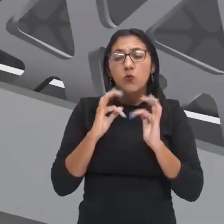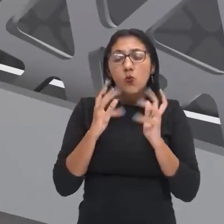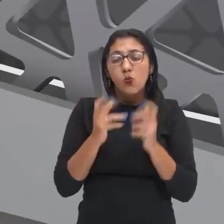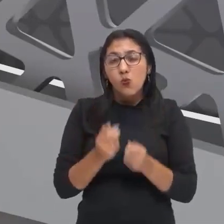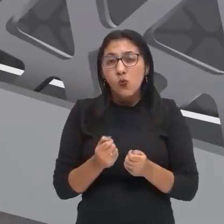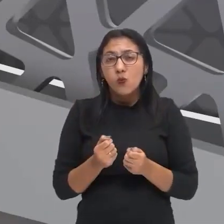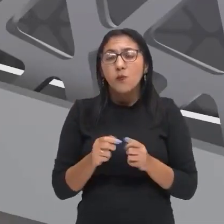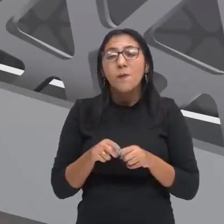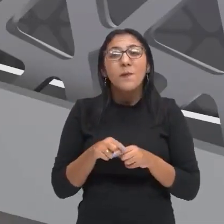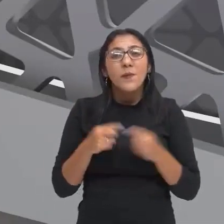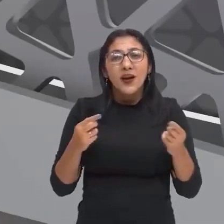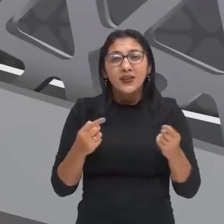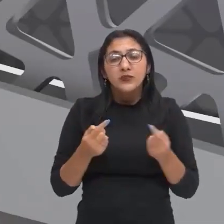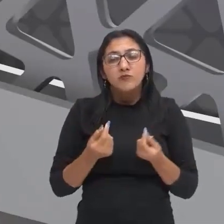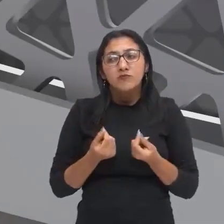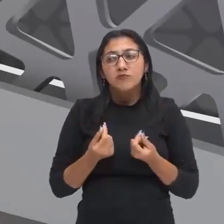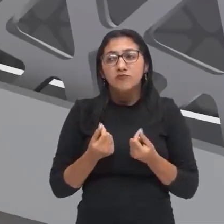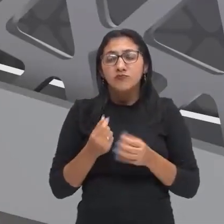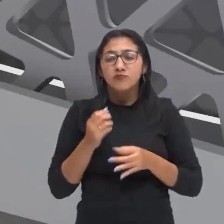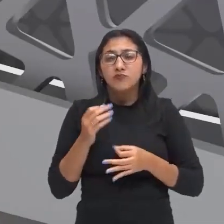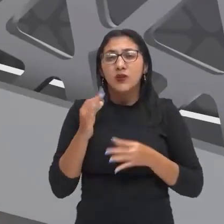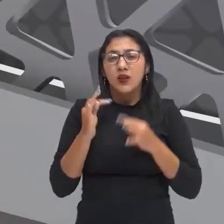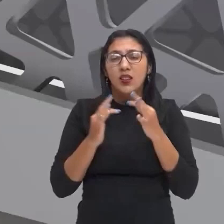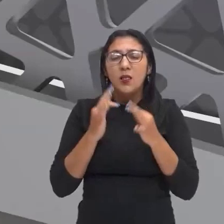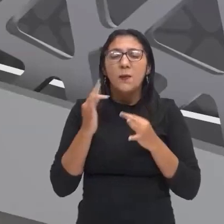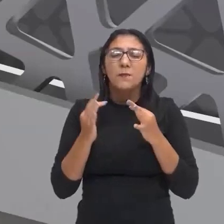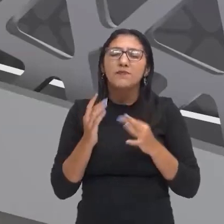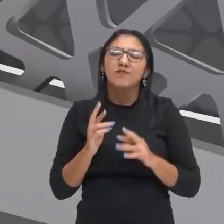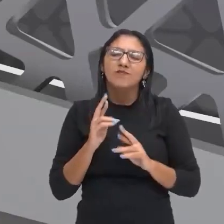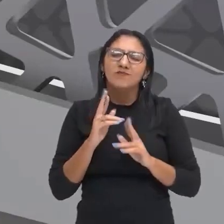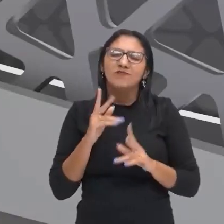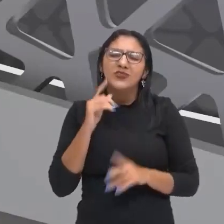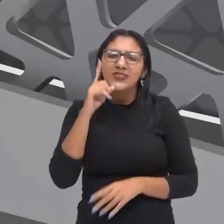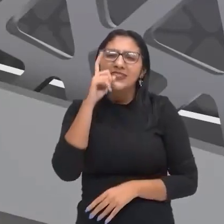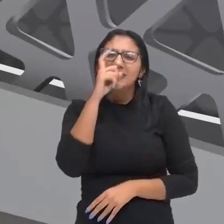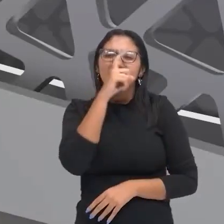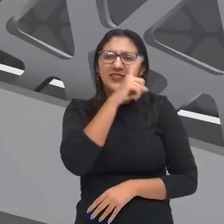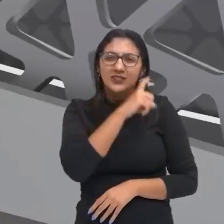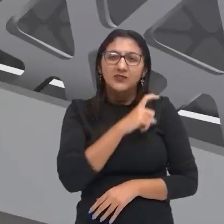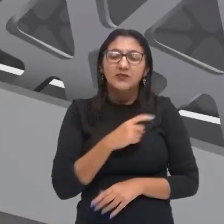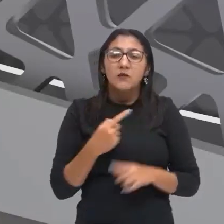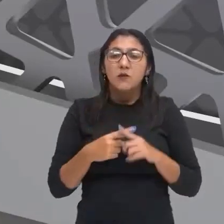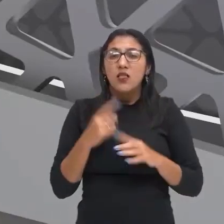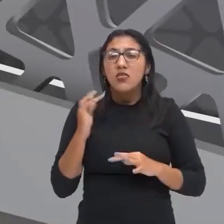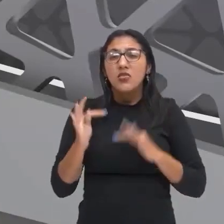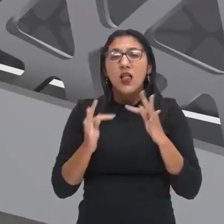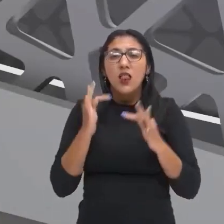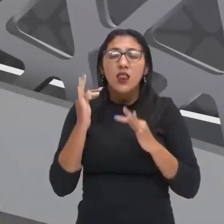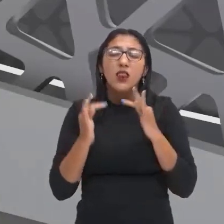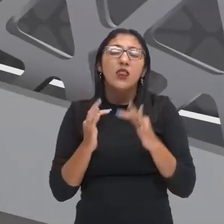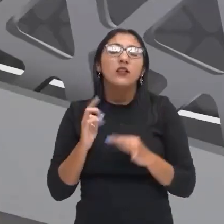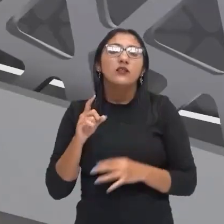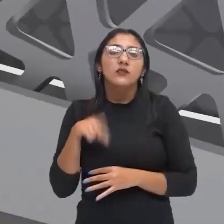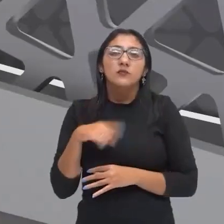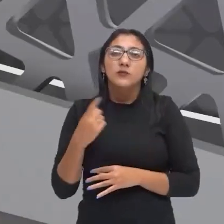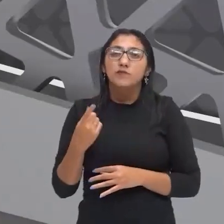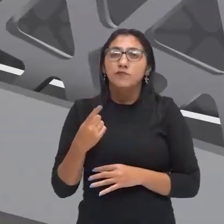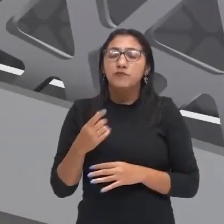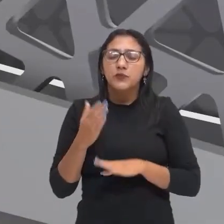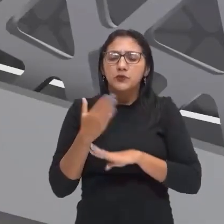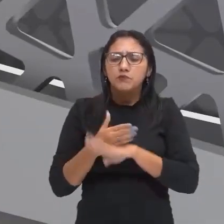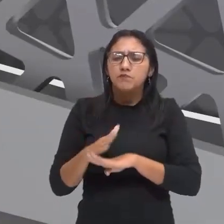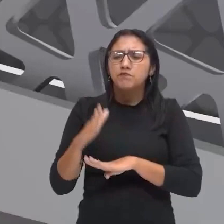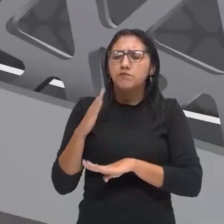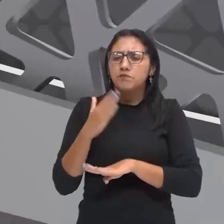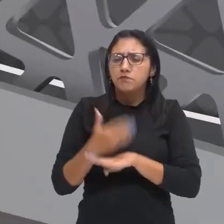infelizmente as condições ainda não são essas. Por quê? A terapia é um dos exercícios de se conhecer,